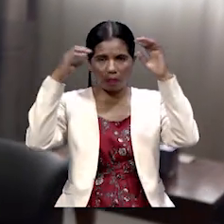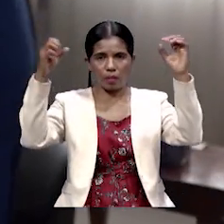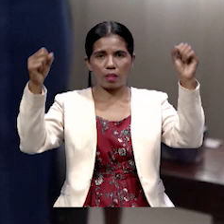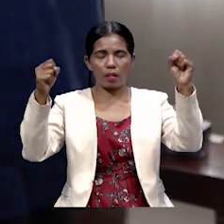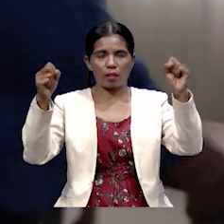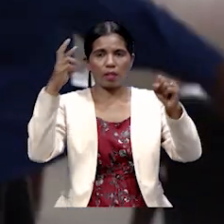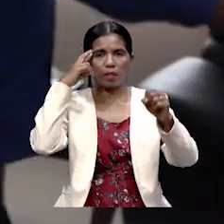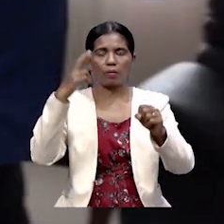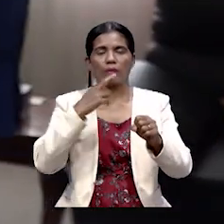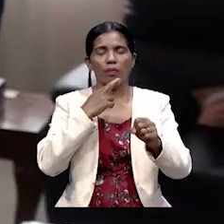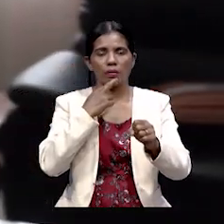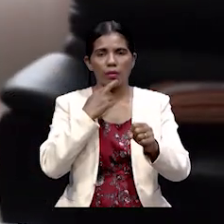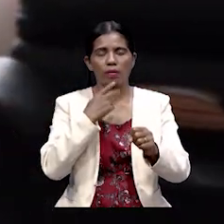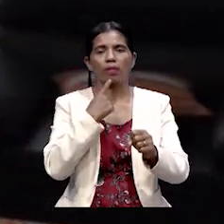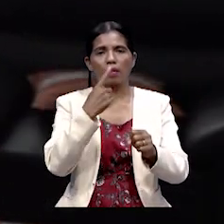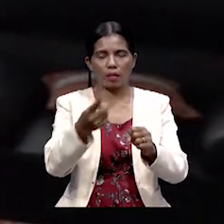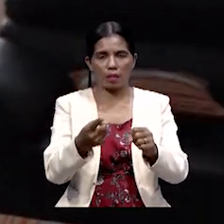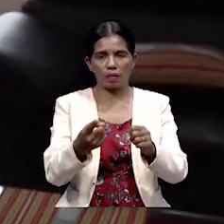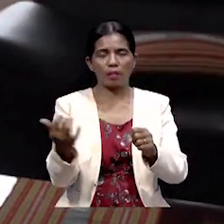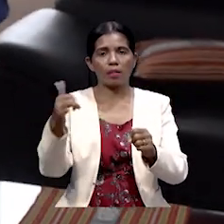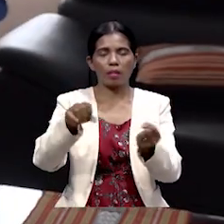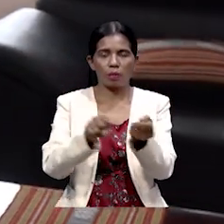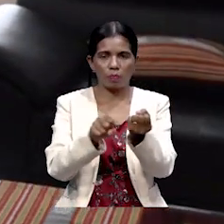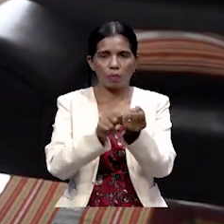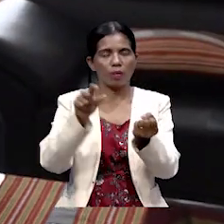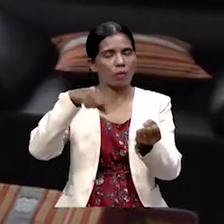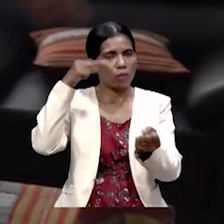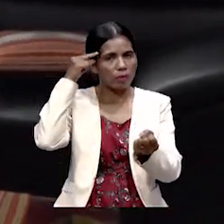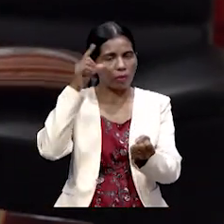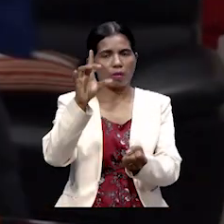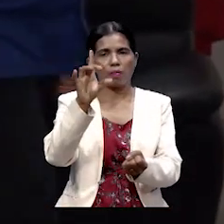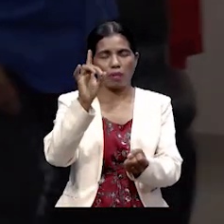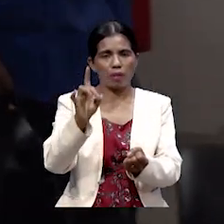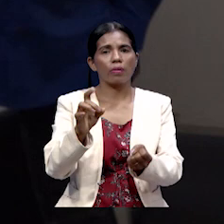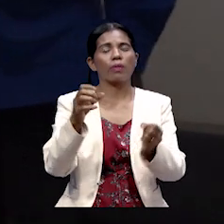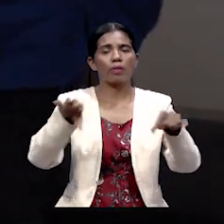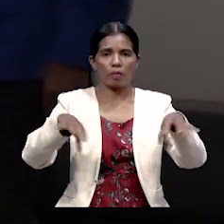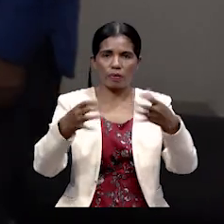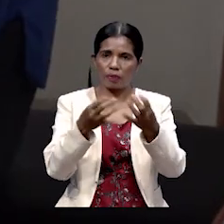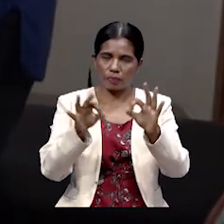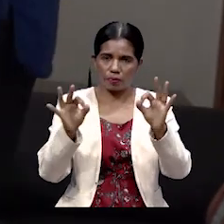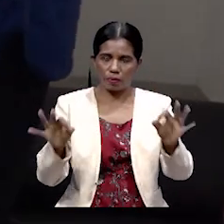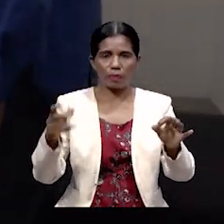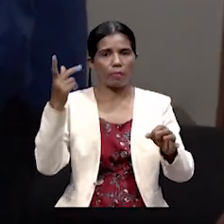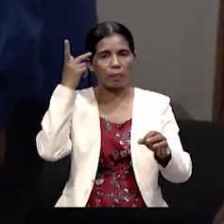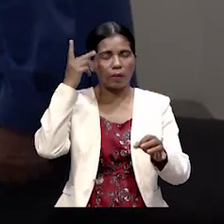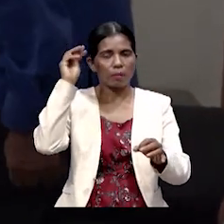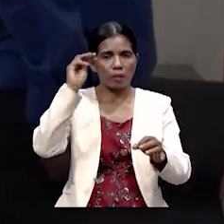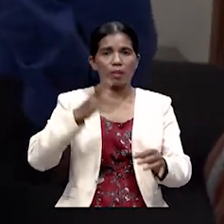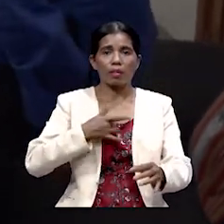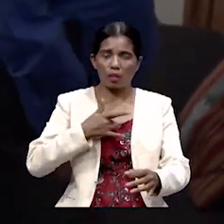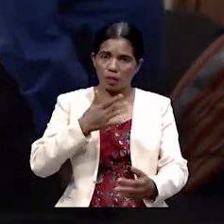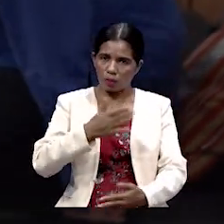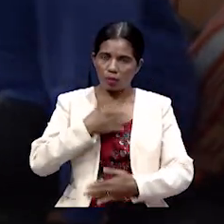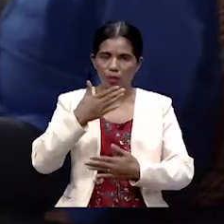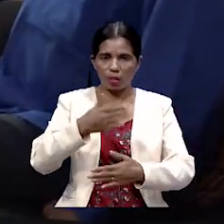República, José Ramos Ortanian, nebese teten, se apoia o governo da Walu to mandato remata. Primeiro-Ministro Toramata Ruak sente contente,